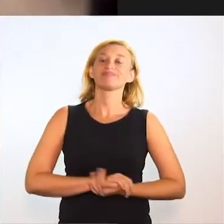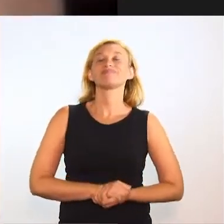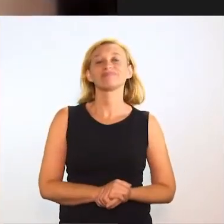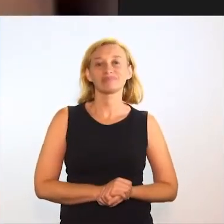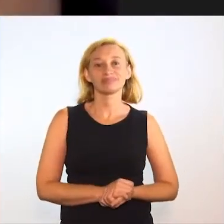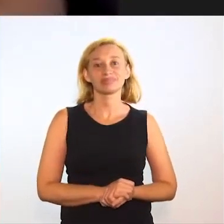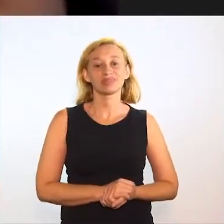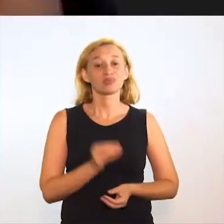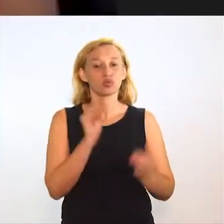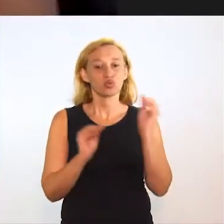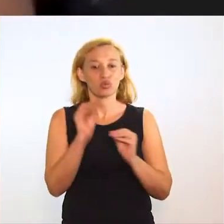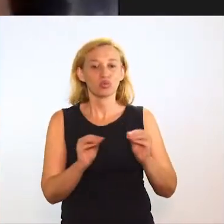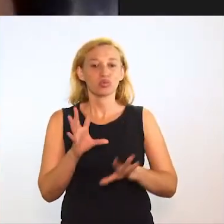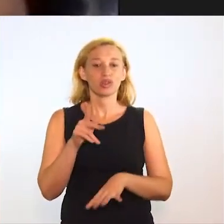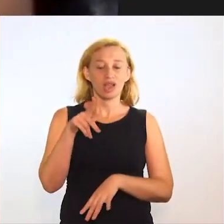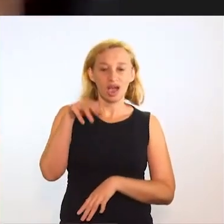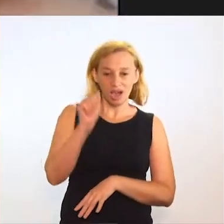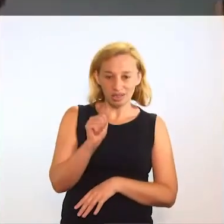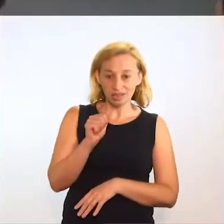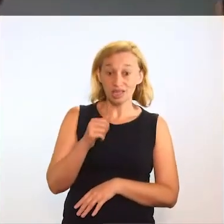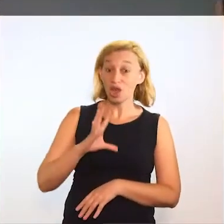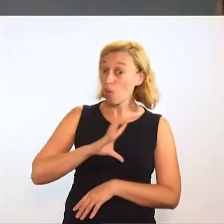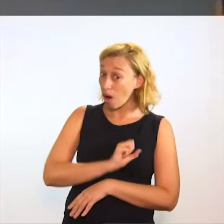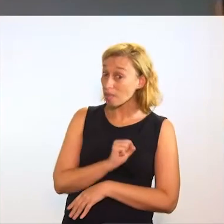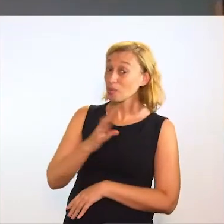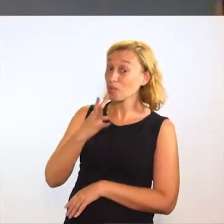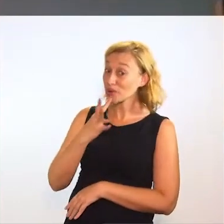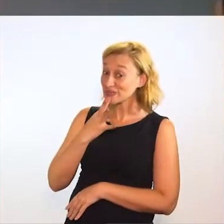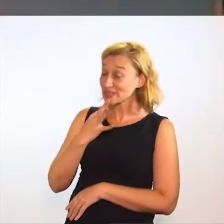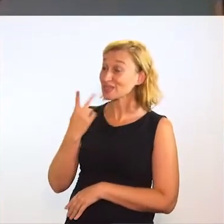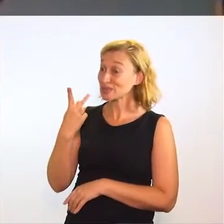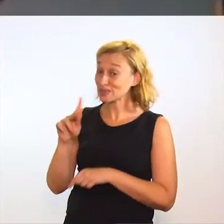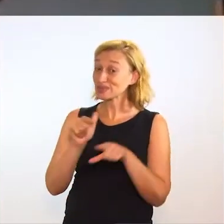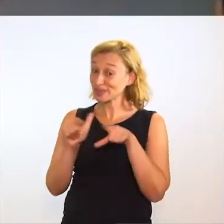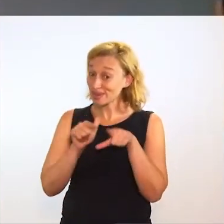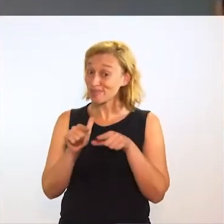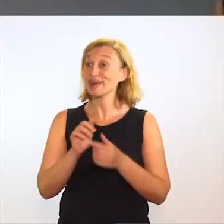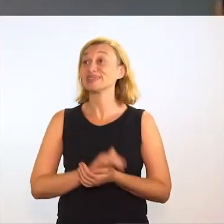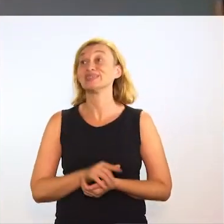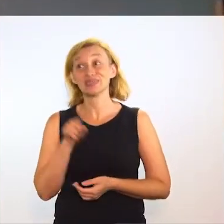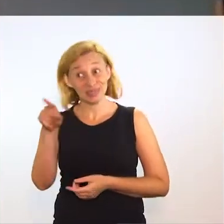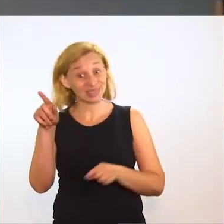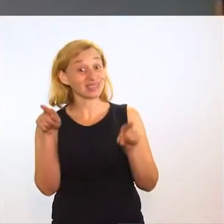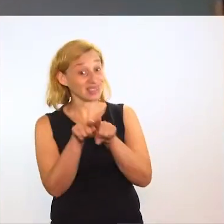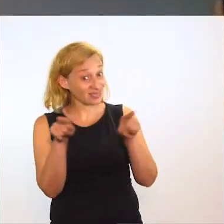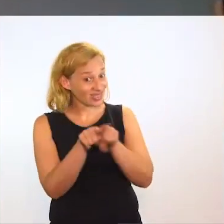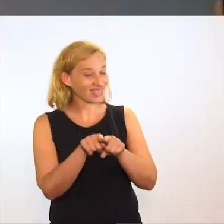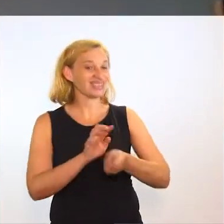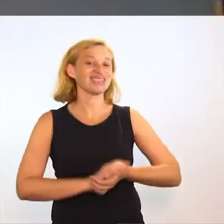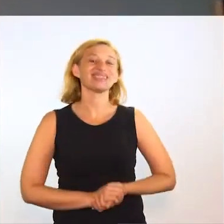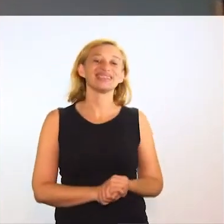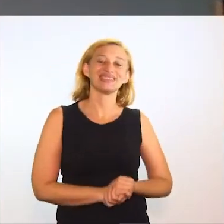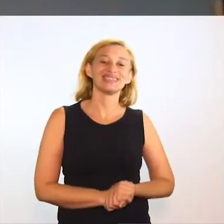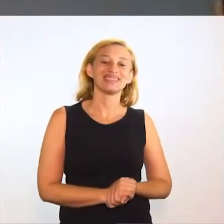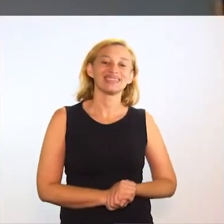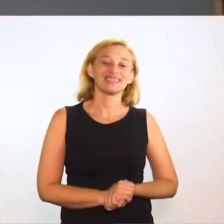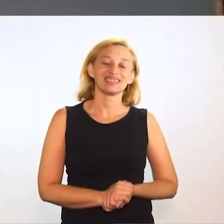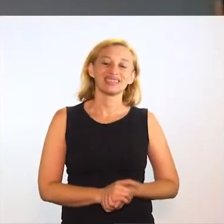professores. Beijo. Beijo, Ana. Eu amo ter a oportunidade de conhecer